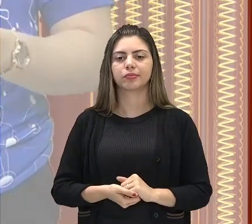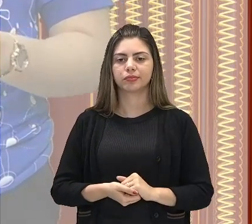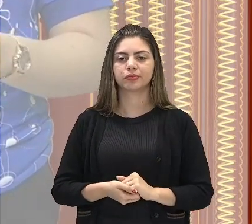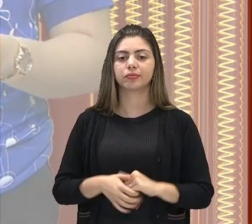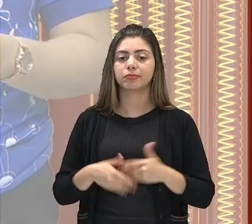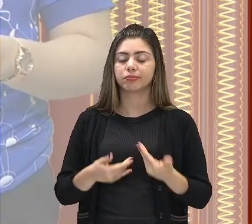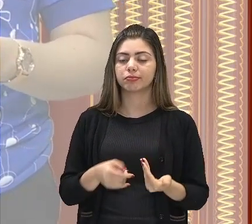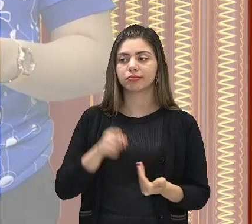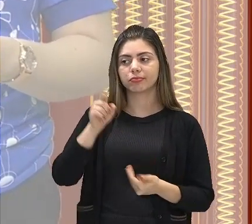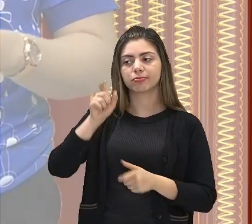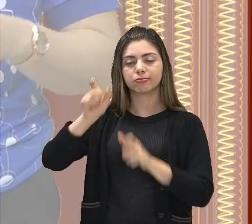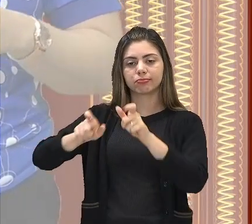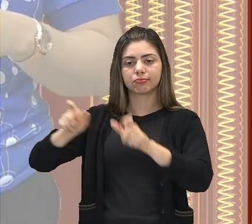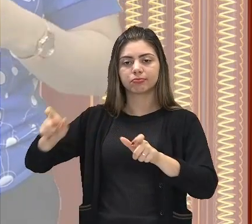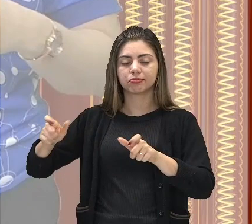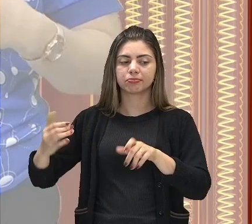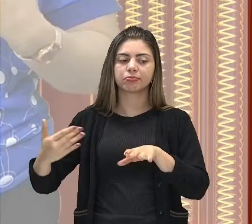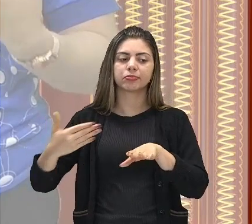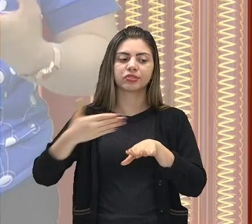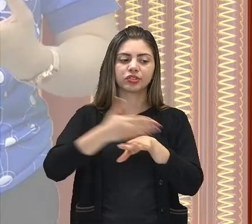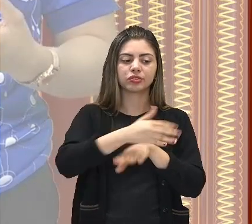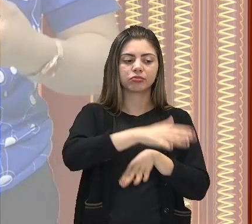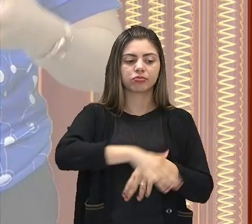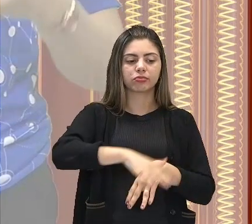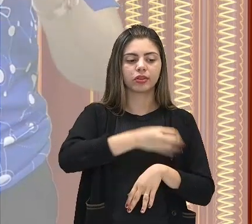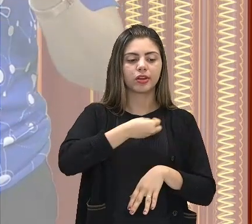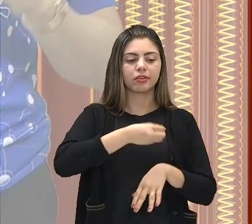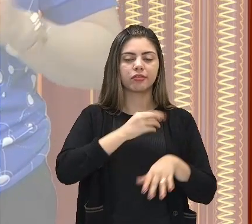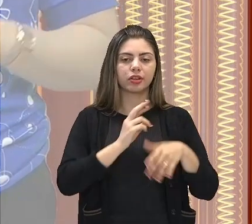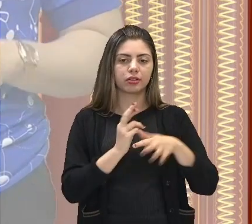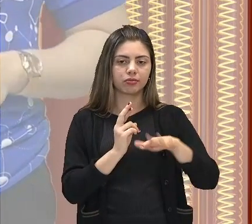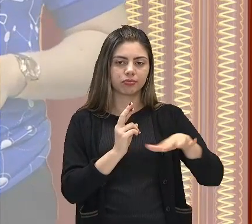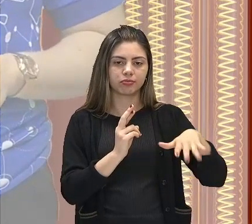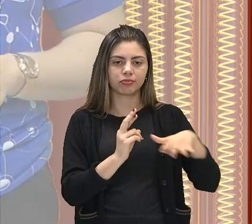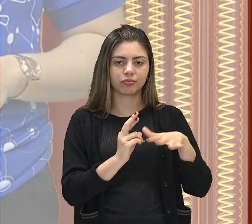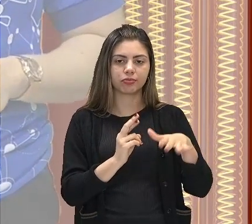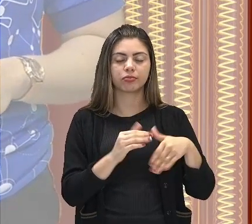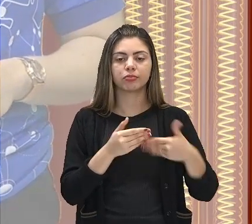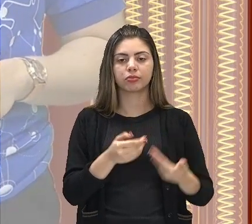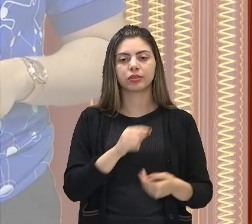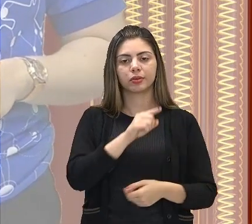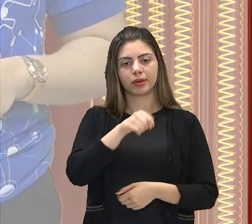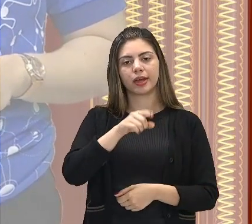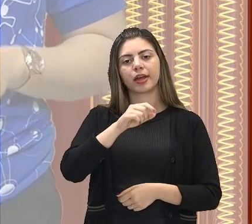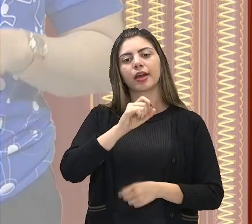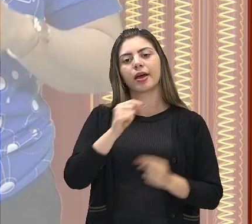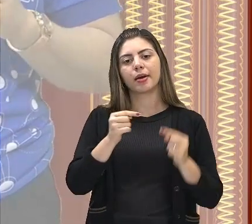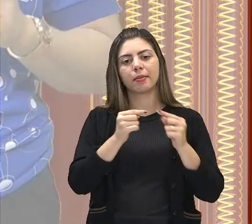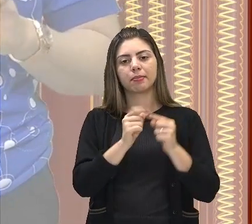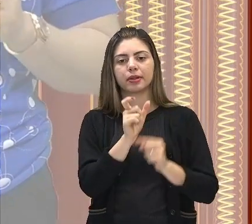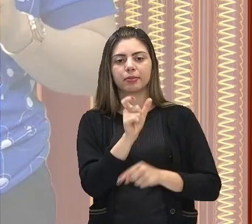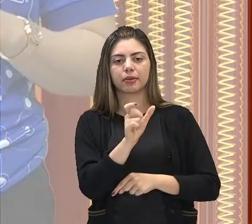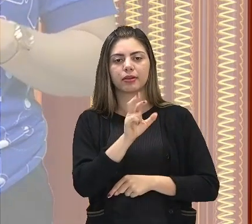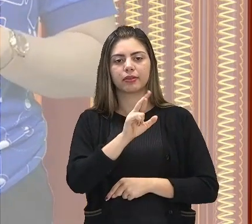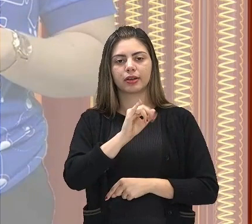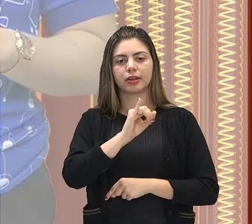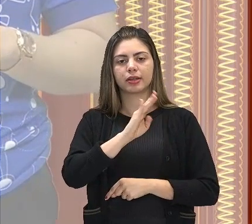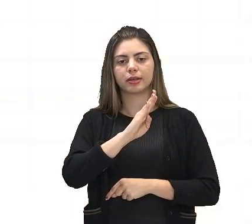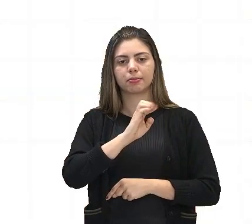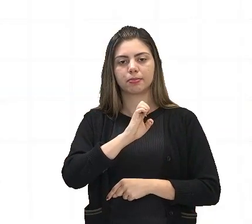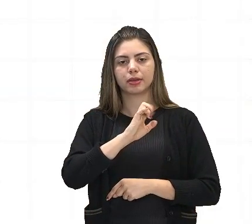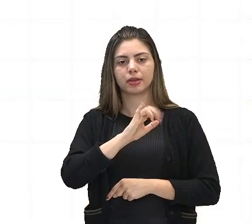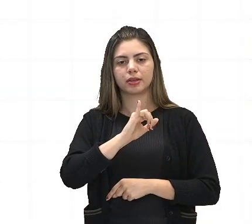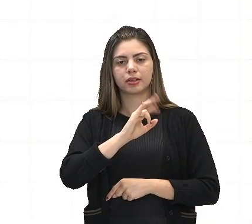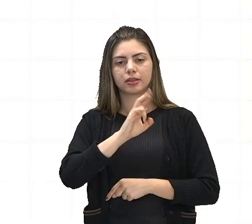essas pessoas vão habitar aí as margens dos rios, né, e vão ser chamados de ribeirinhos. Observem agora